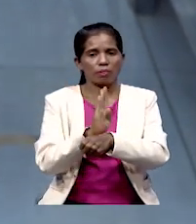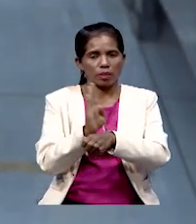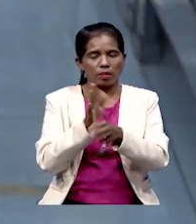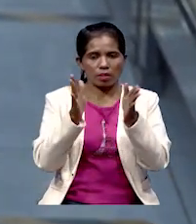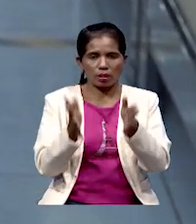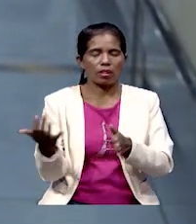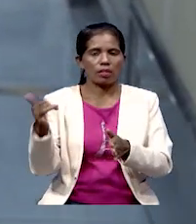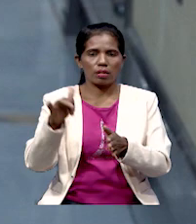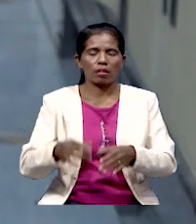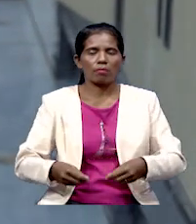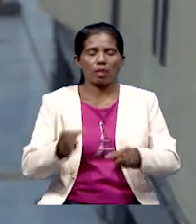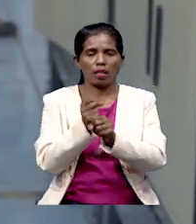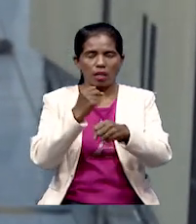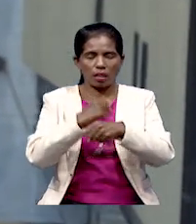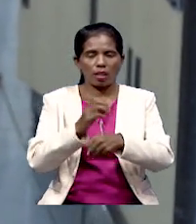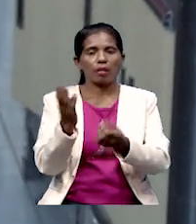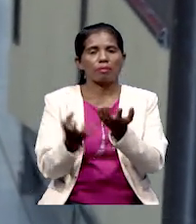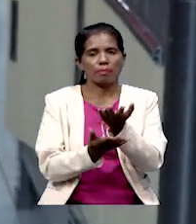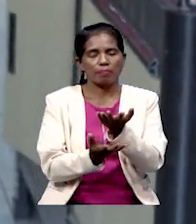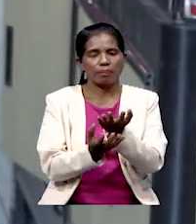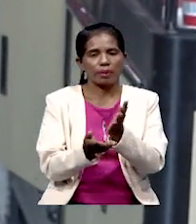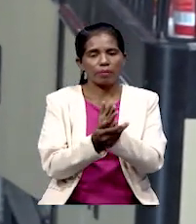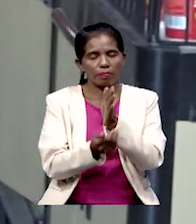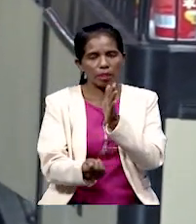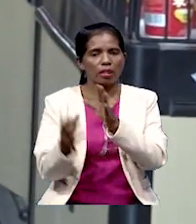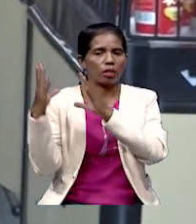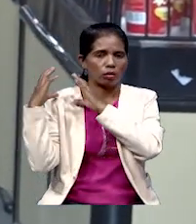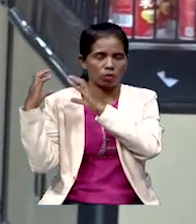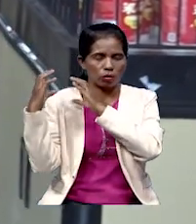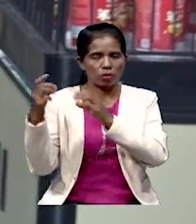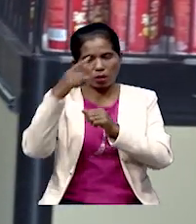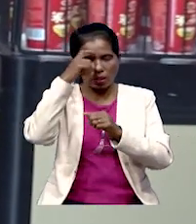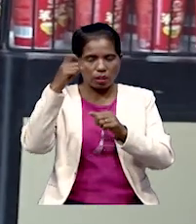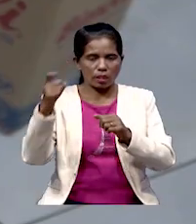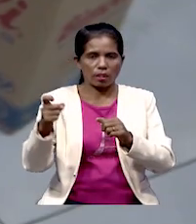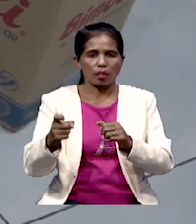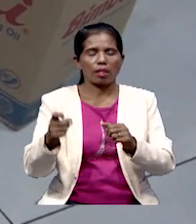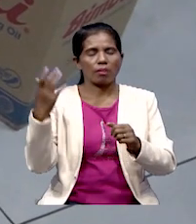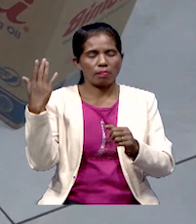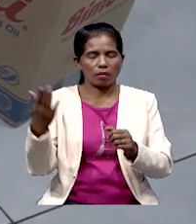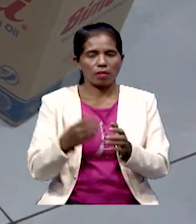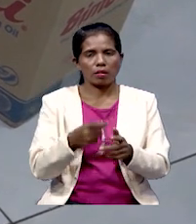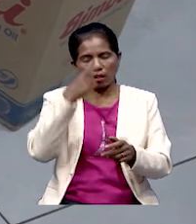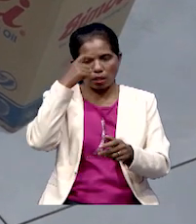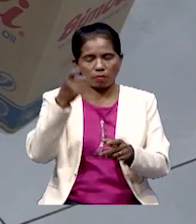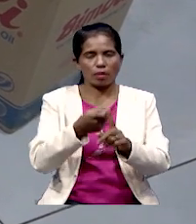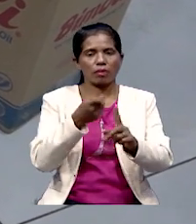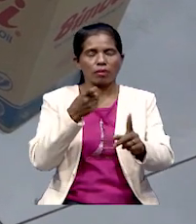não é, bele produz mina nu, também da dao, né, estoque mina e a loza distribuidor Sira menos, impacto russi